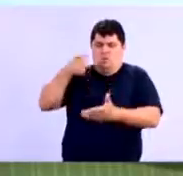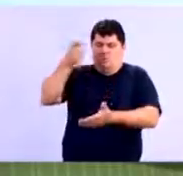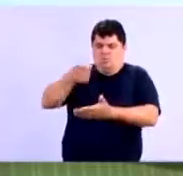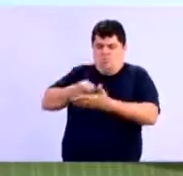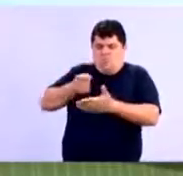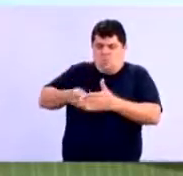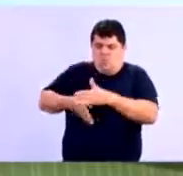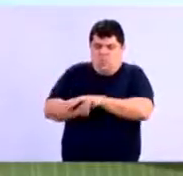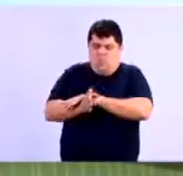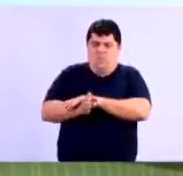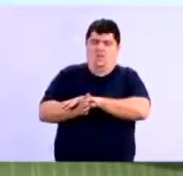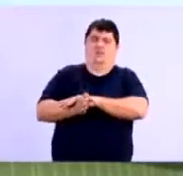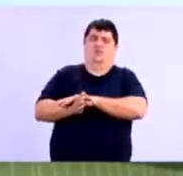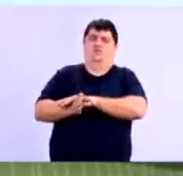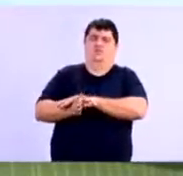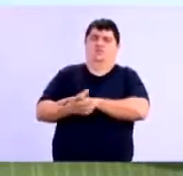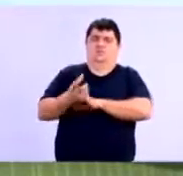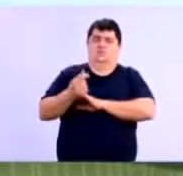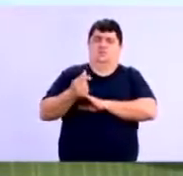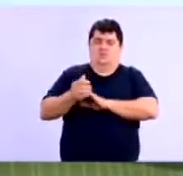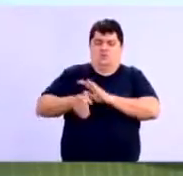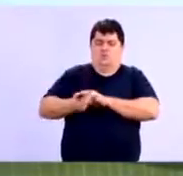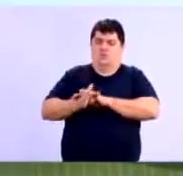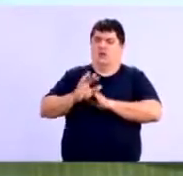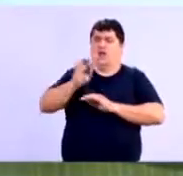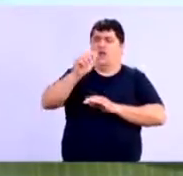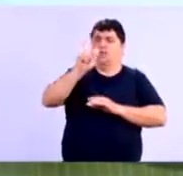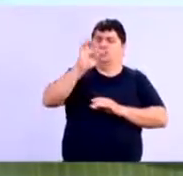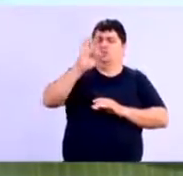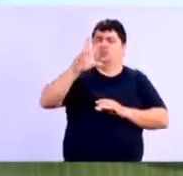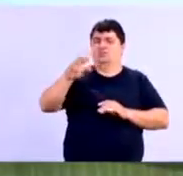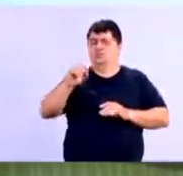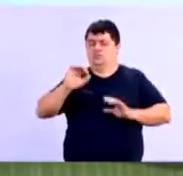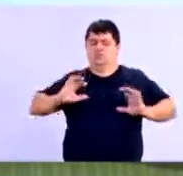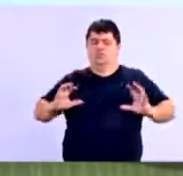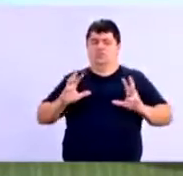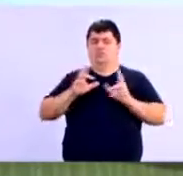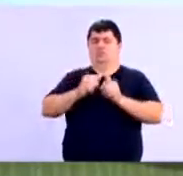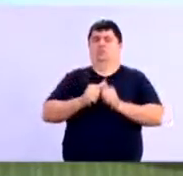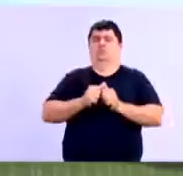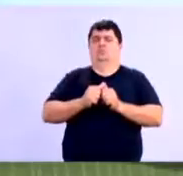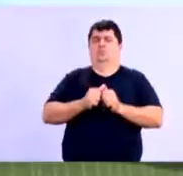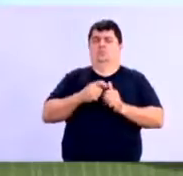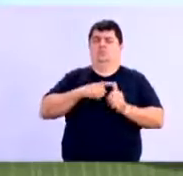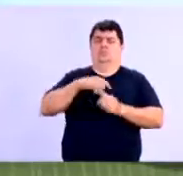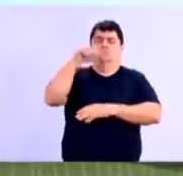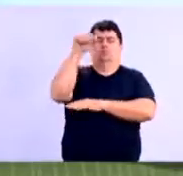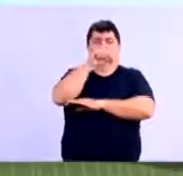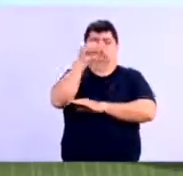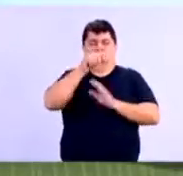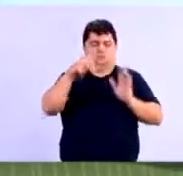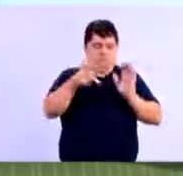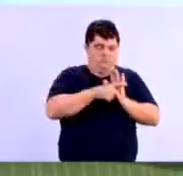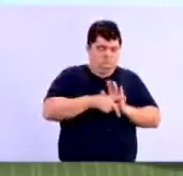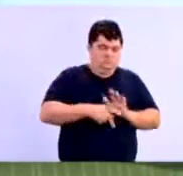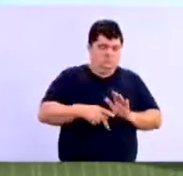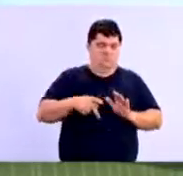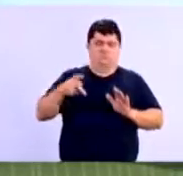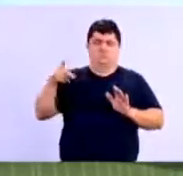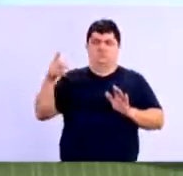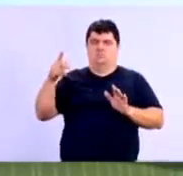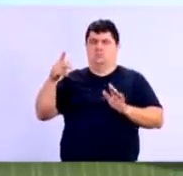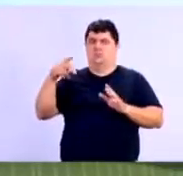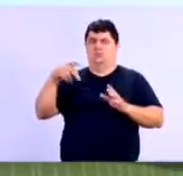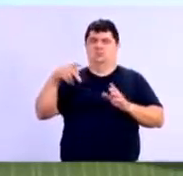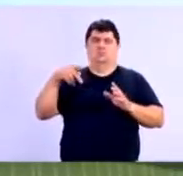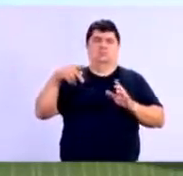você tem aplicado nas empresas? São todos os seus ativos. Não é assim? Eu tenho o carro da companhia, eu tenho as prateleiras da